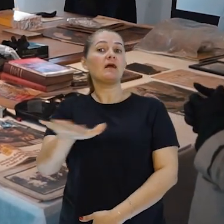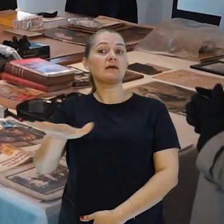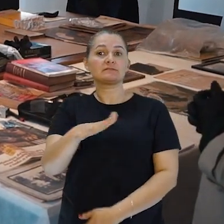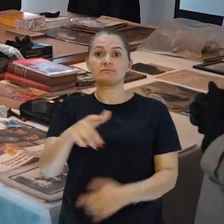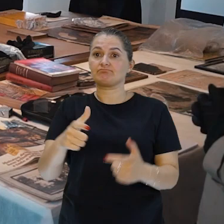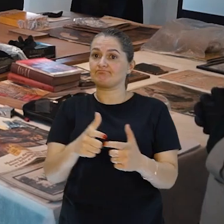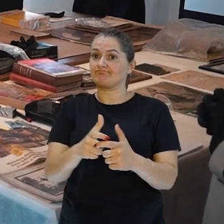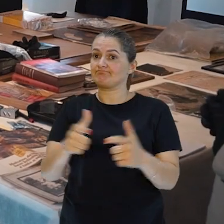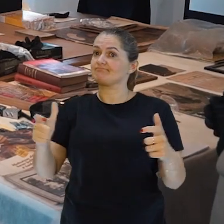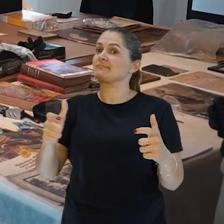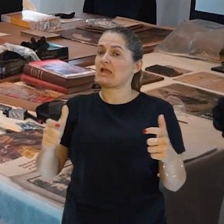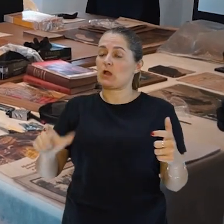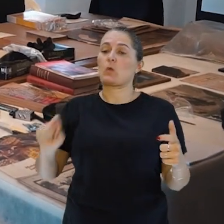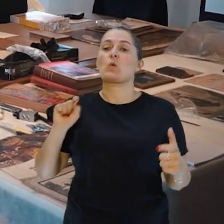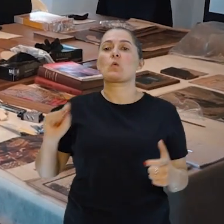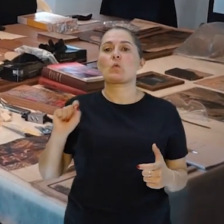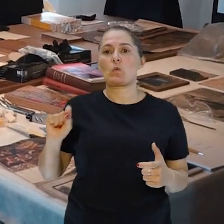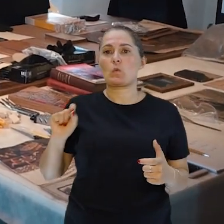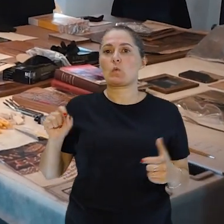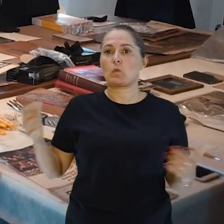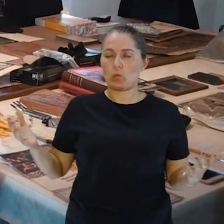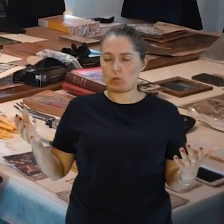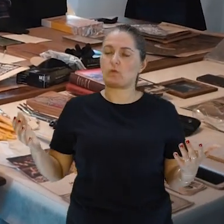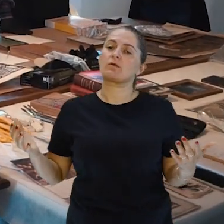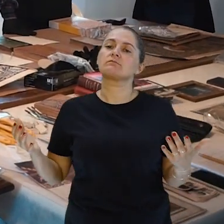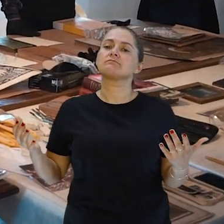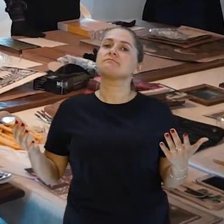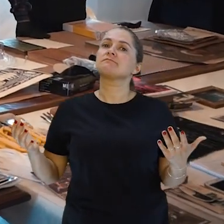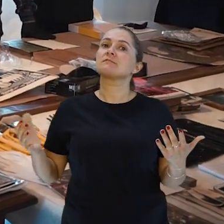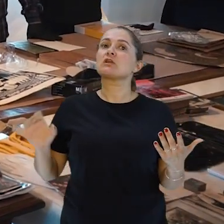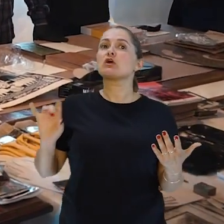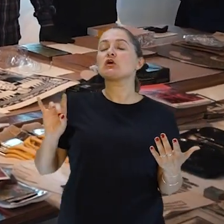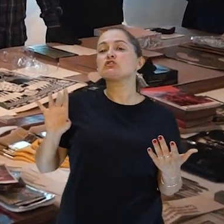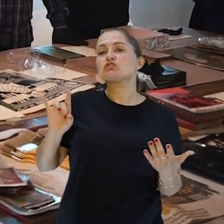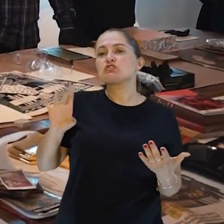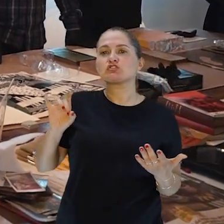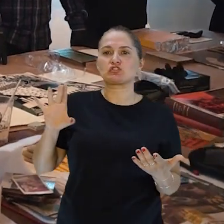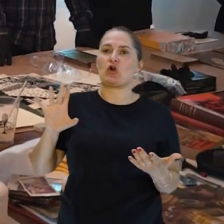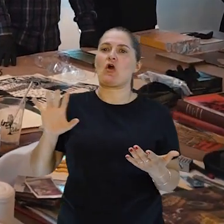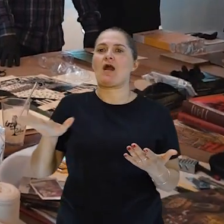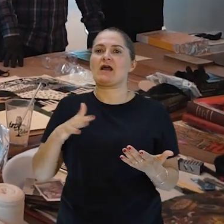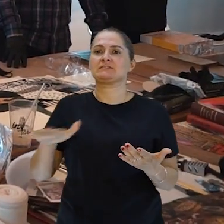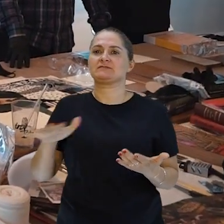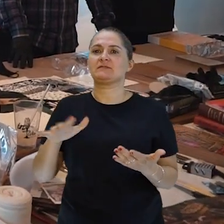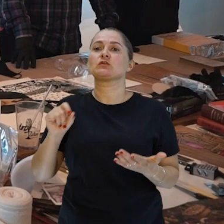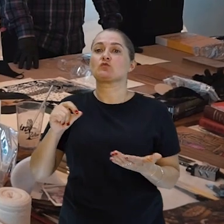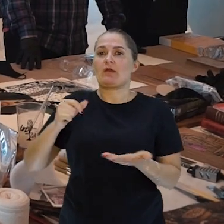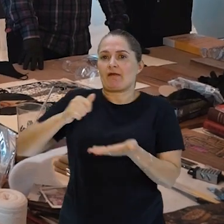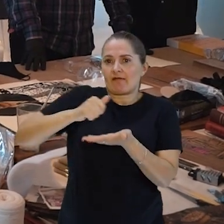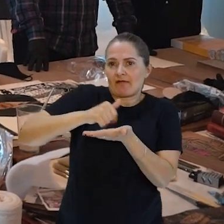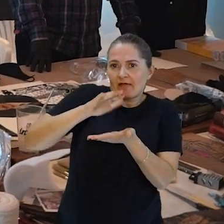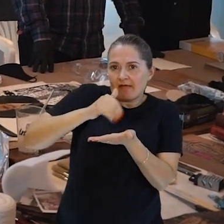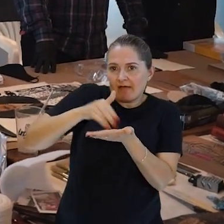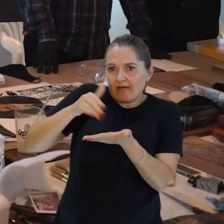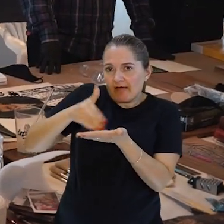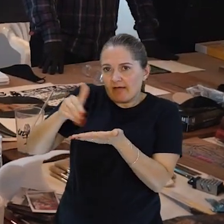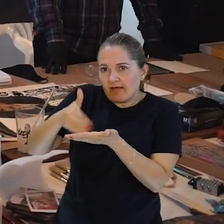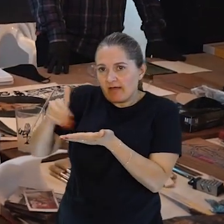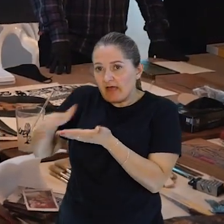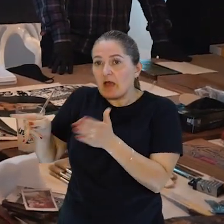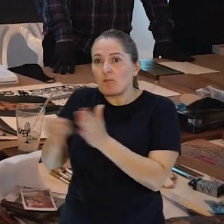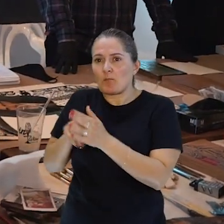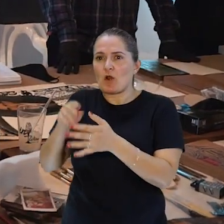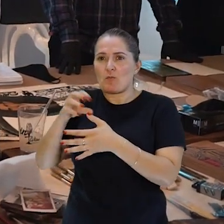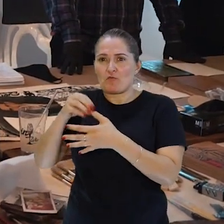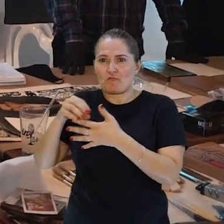vezes, na maioria das vezes, não, só o fato da gente retirar o